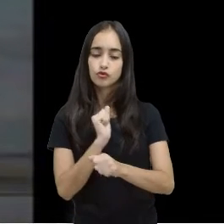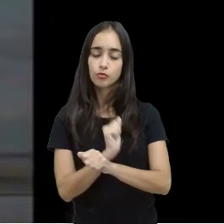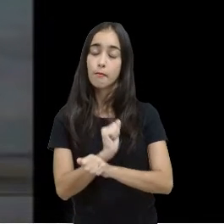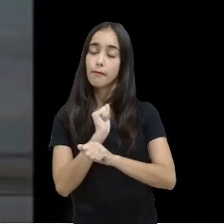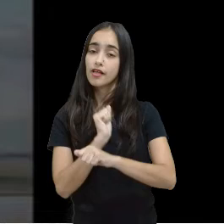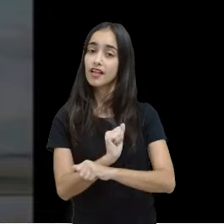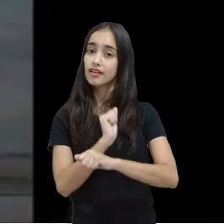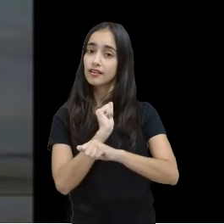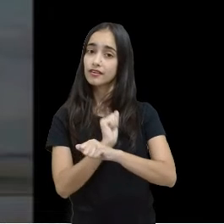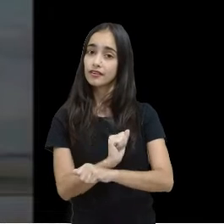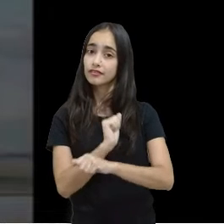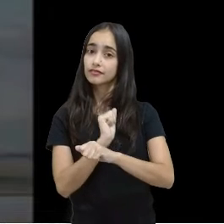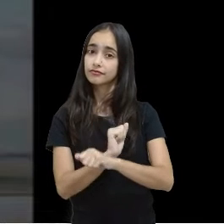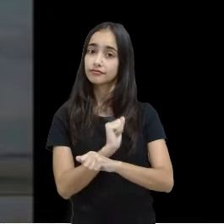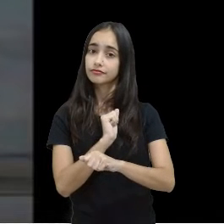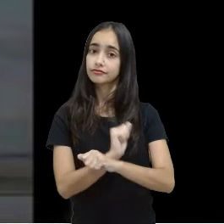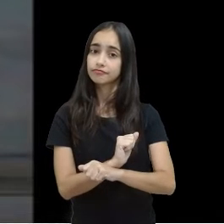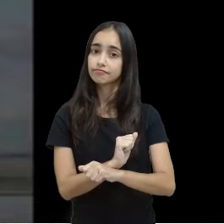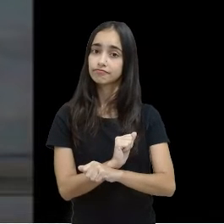Aguardar.